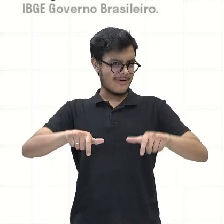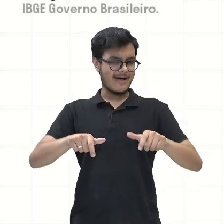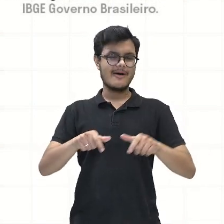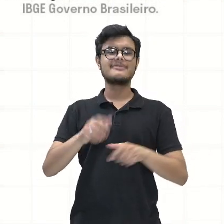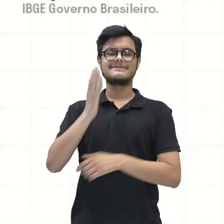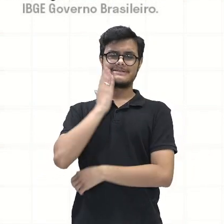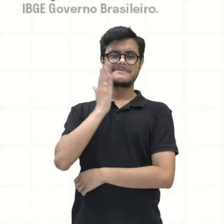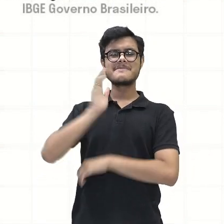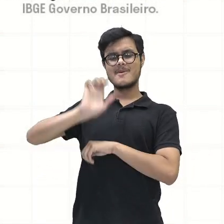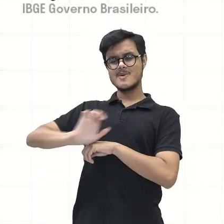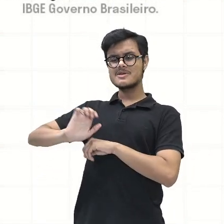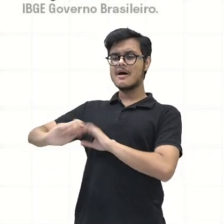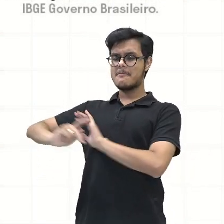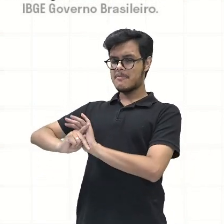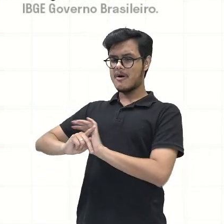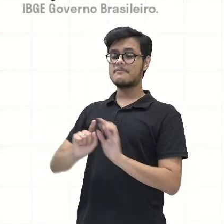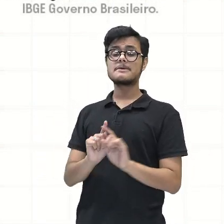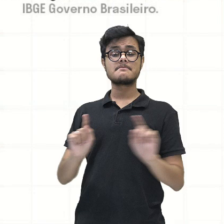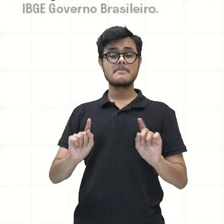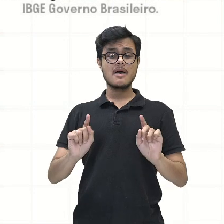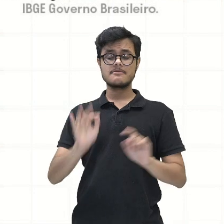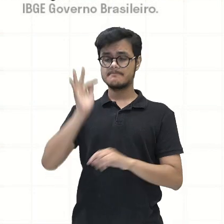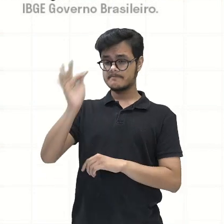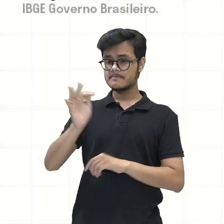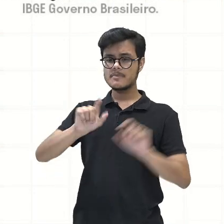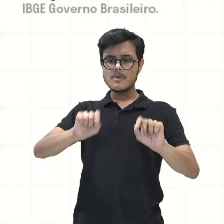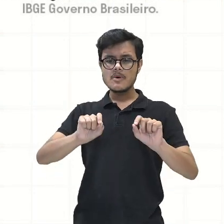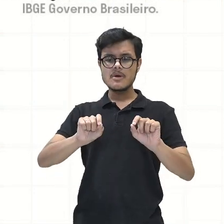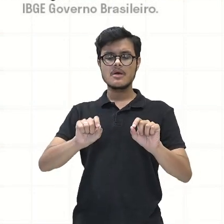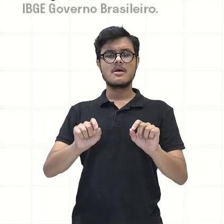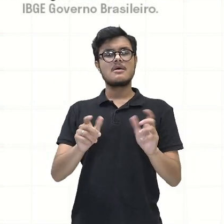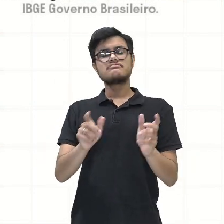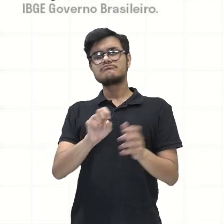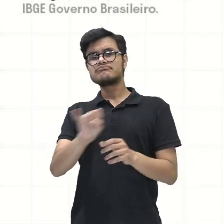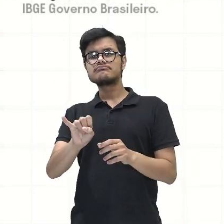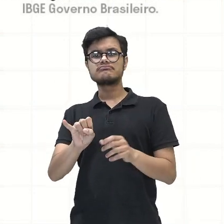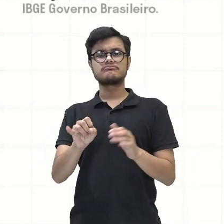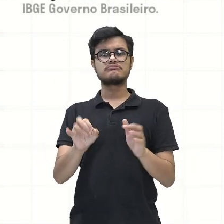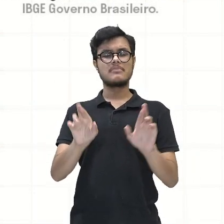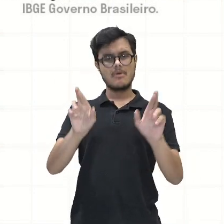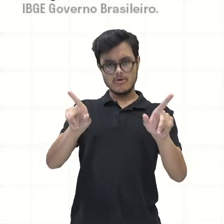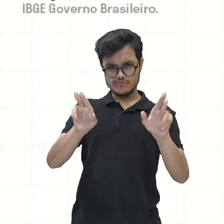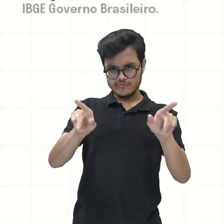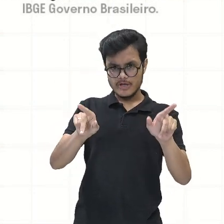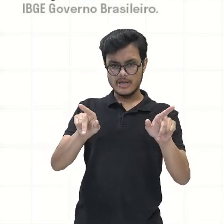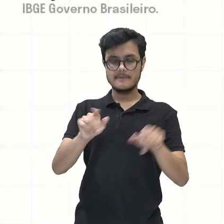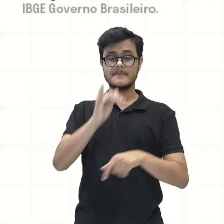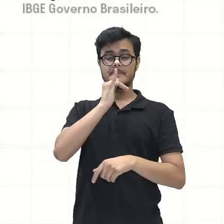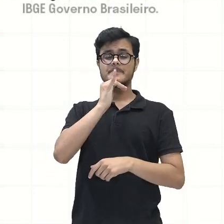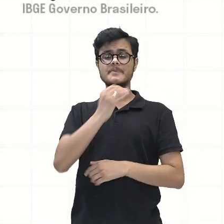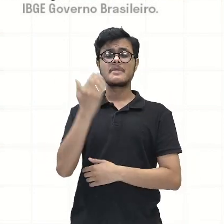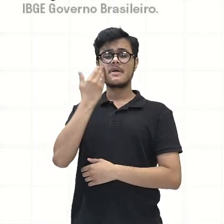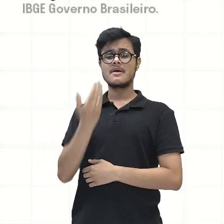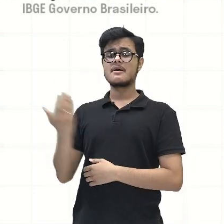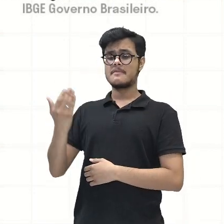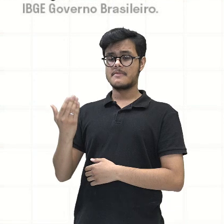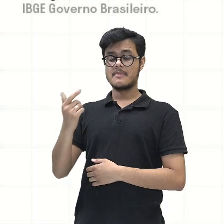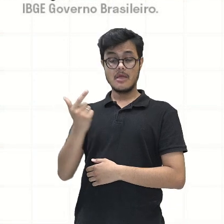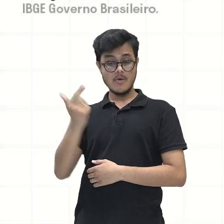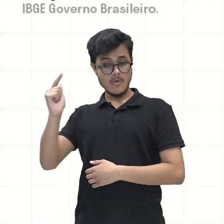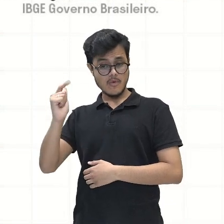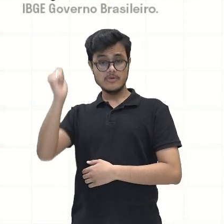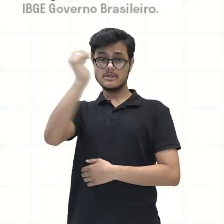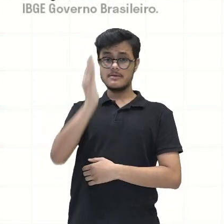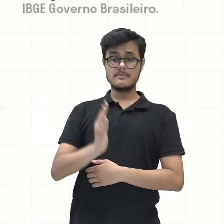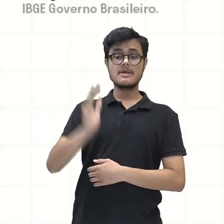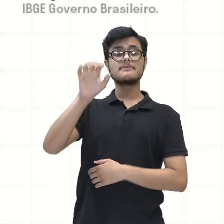como estados. Mais à frente que a gente vai observar, na próxima configuração, né, na